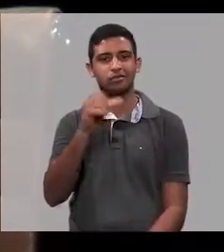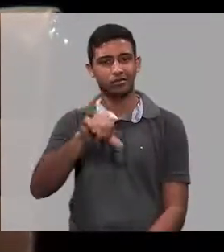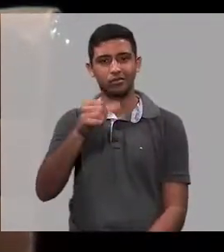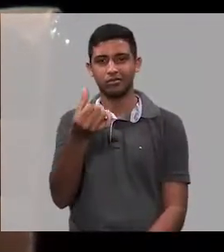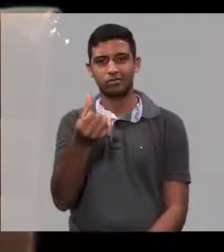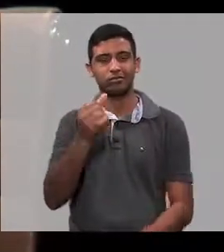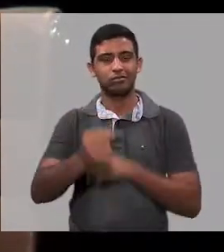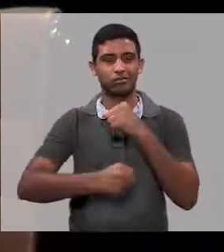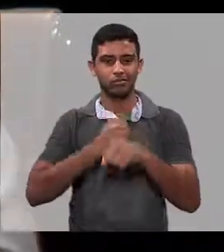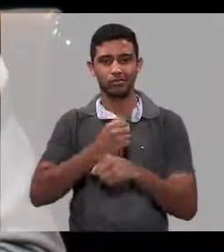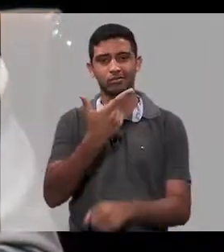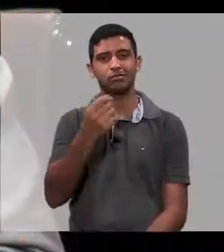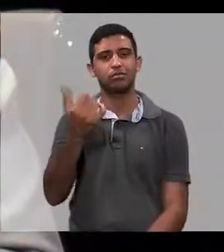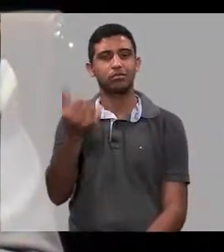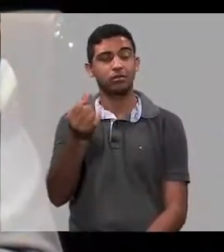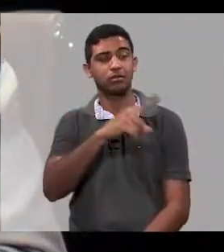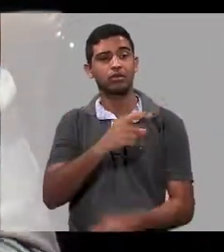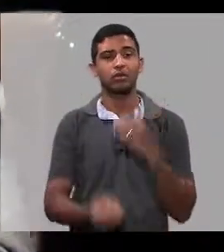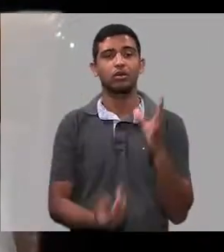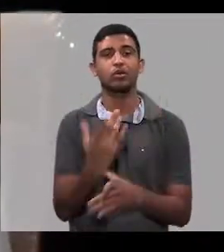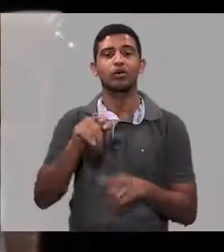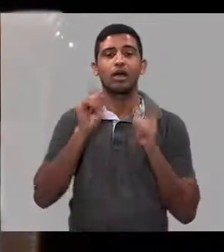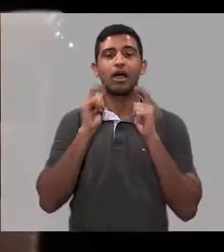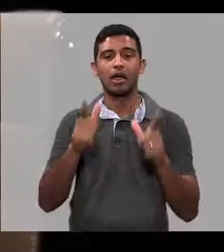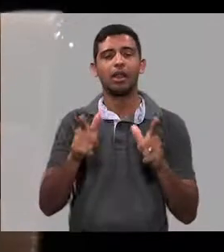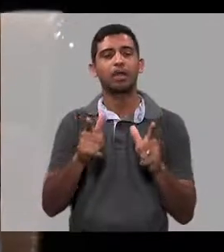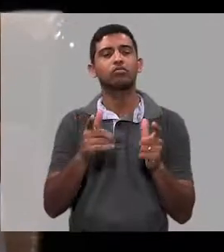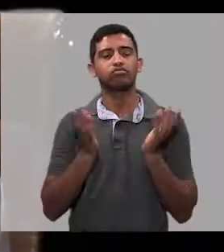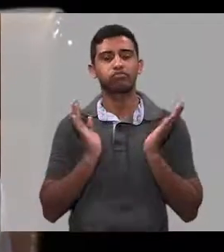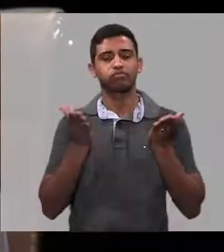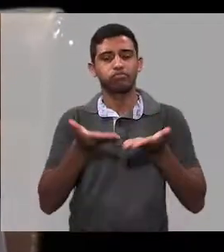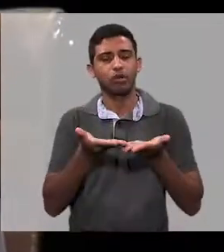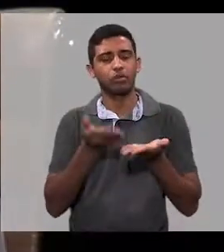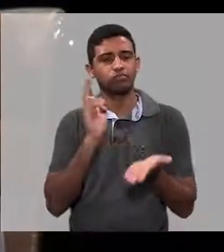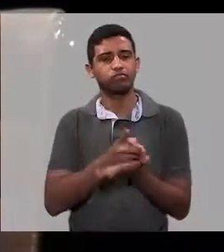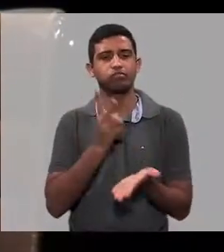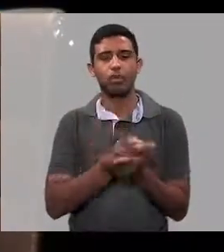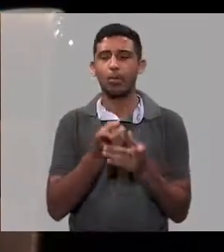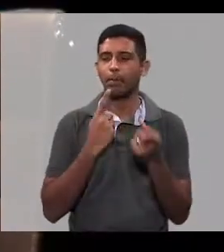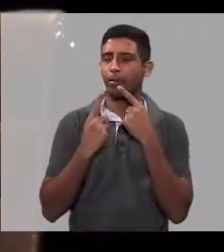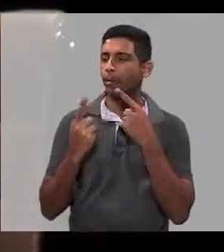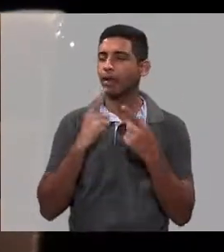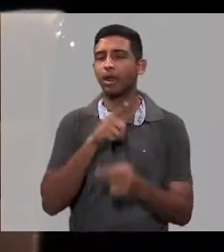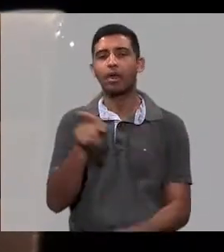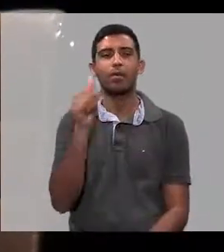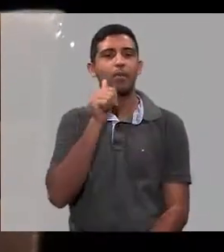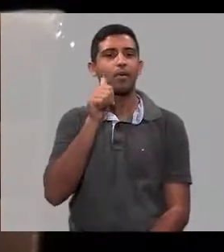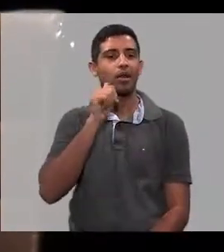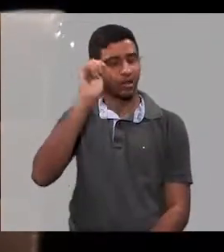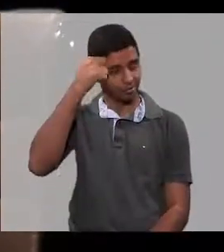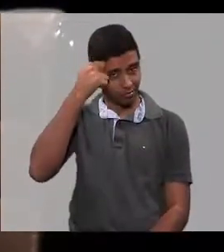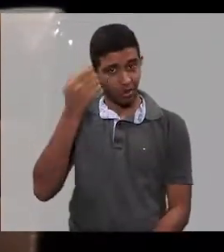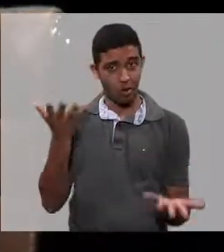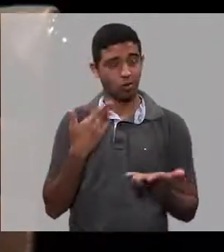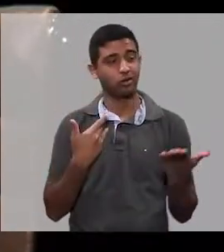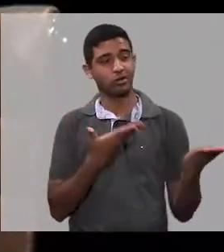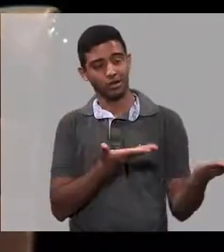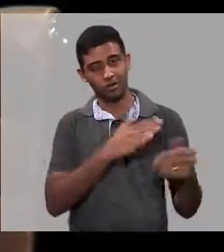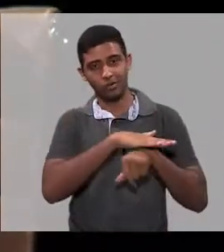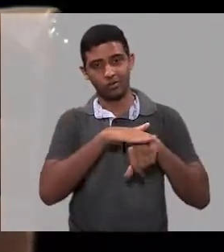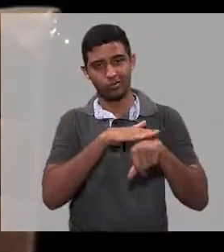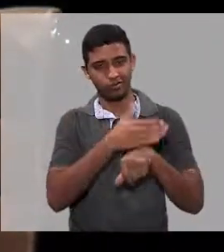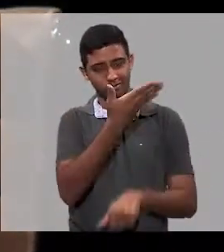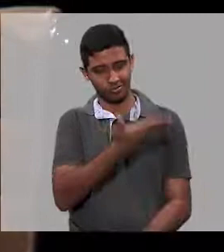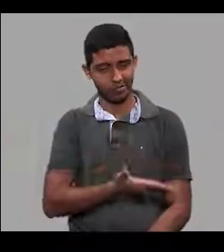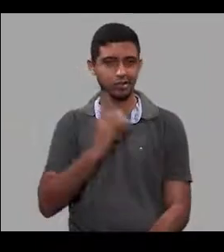de 2016, que criou na ALERJ o Fórum Permanente de Diálogo com as Mulheres Negras. Eu vou conversar